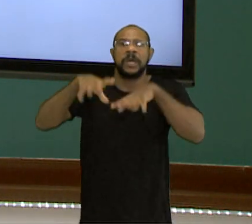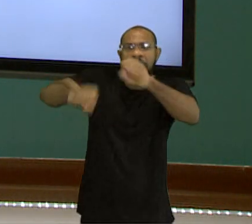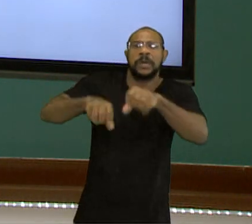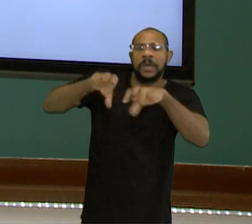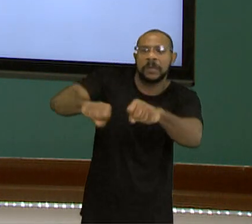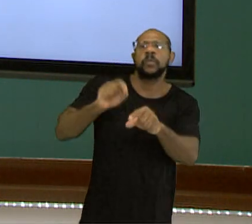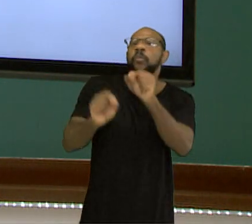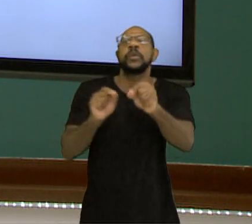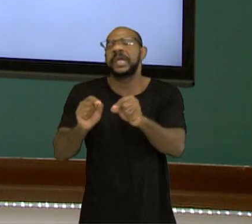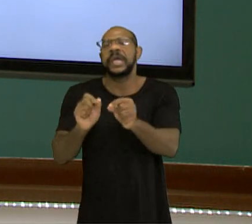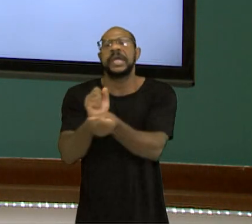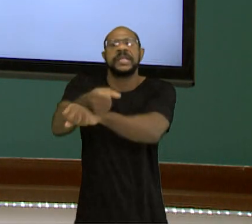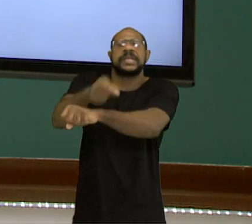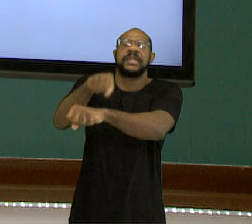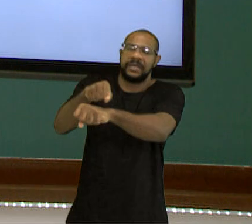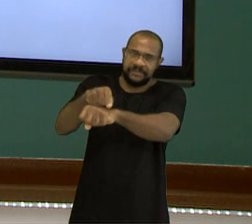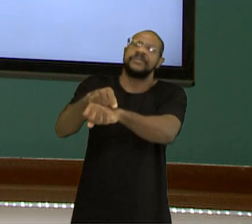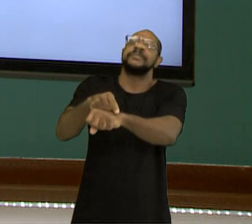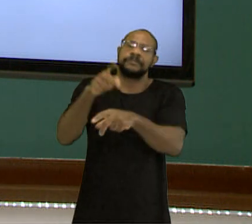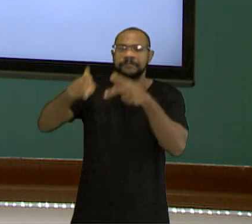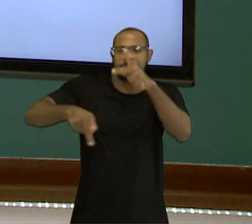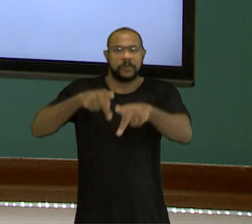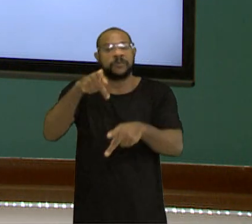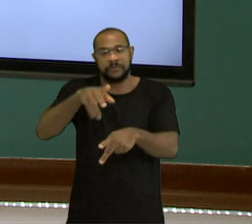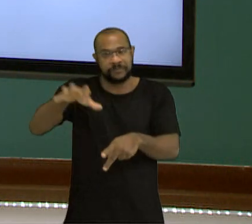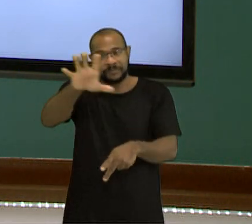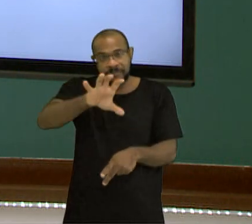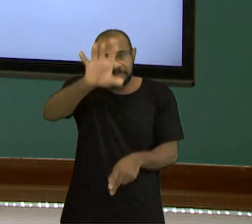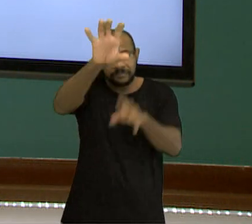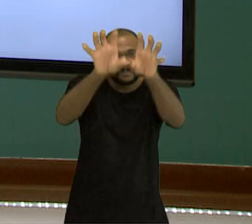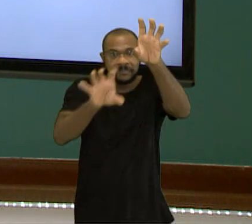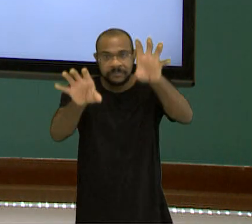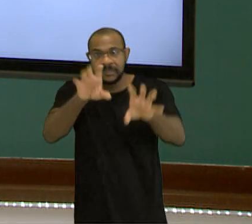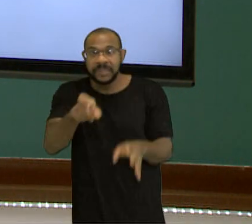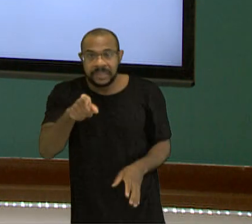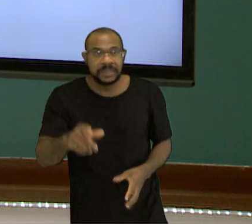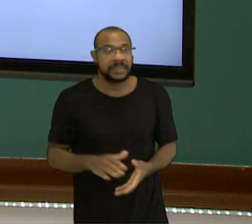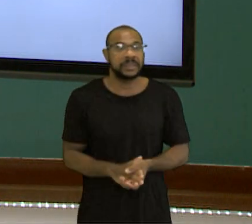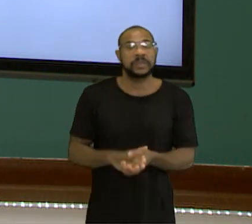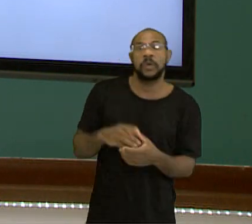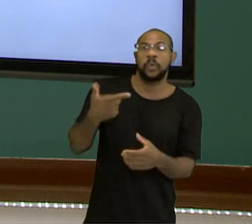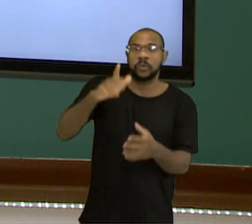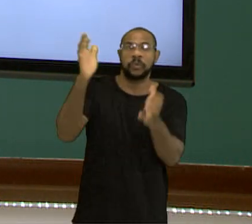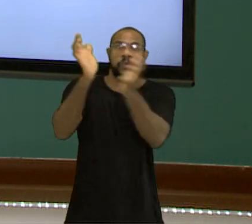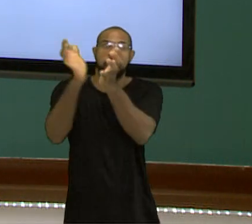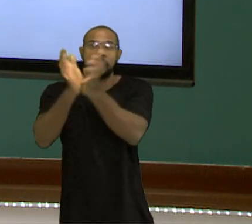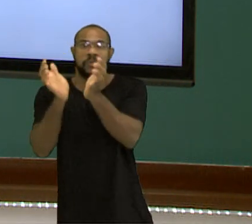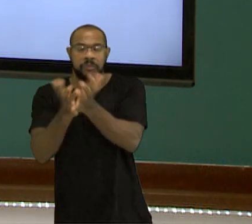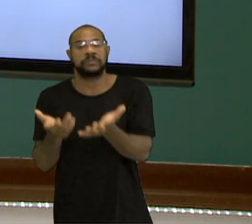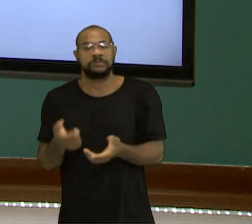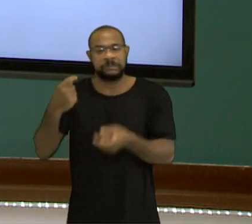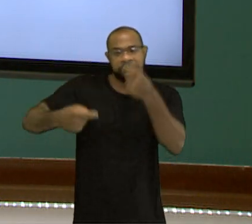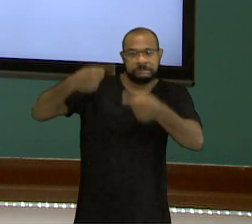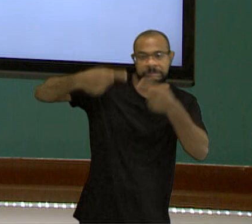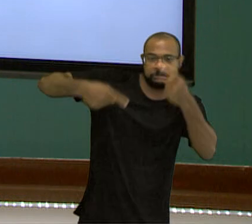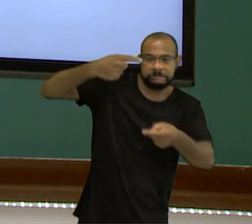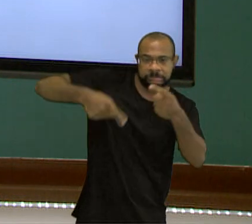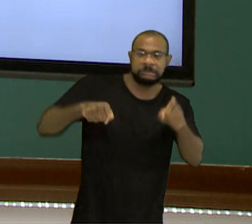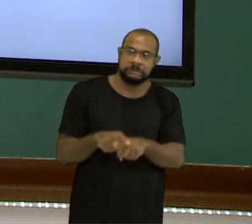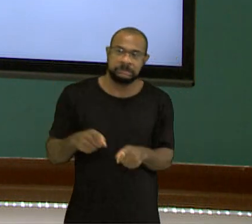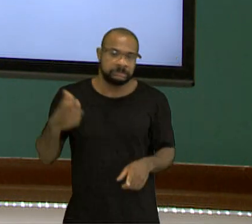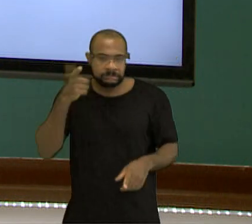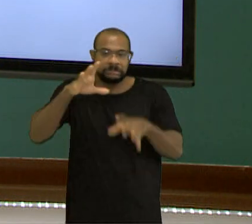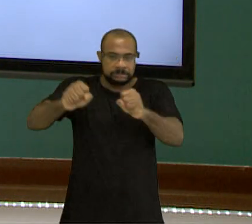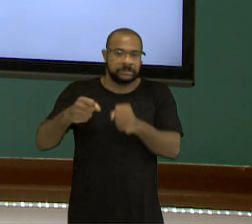estimulava essa rivalidade entre esses povos, os povos que venciam, dominavam os povos derrotados e comercializavam com